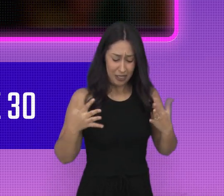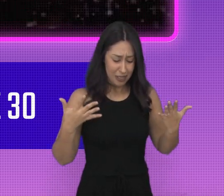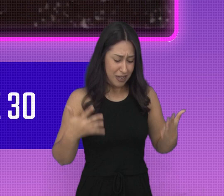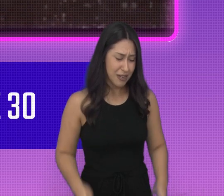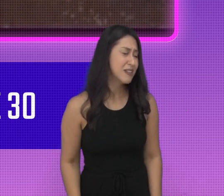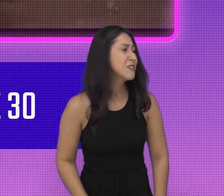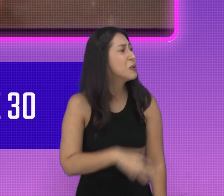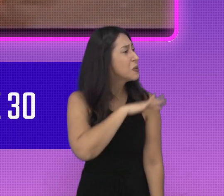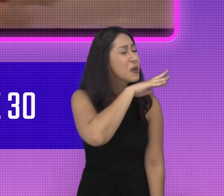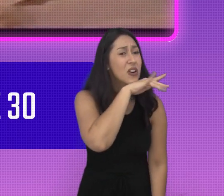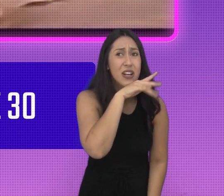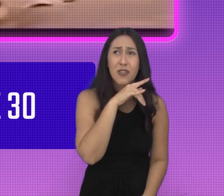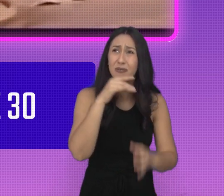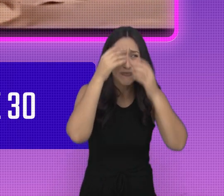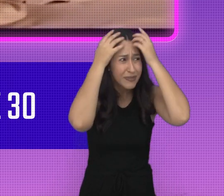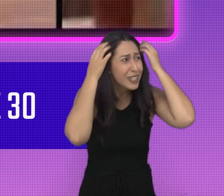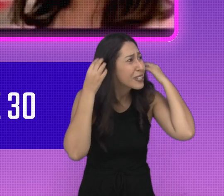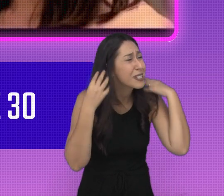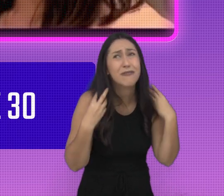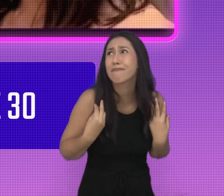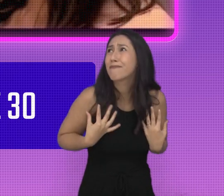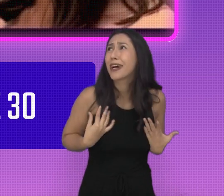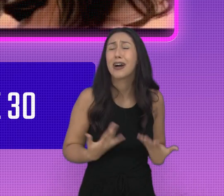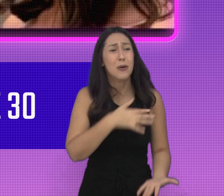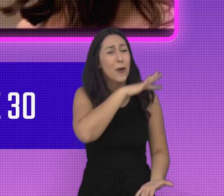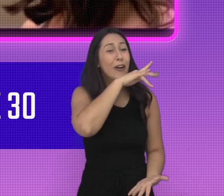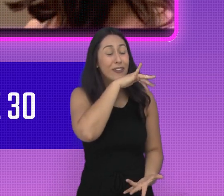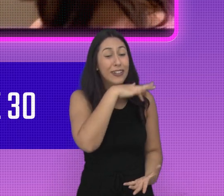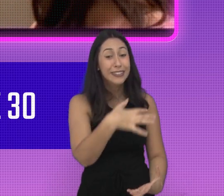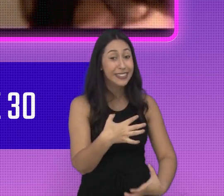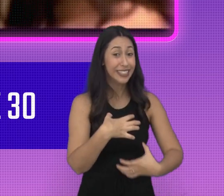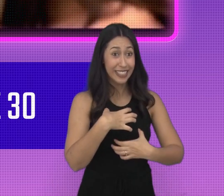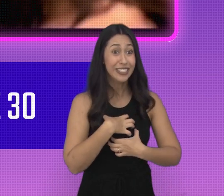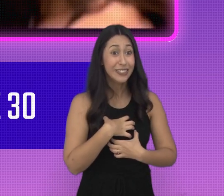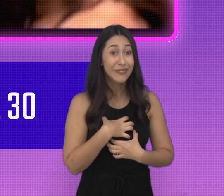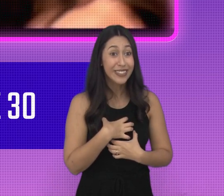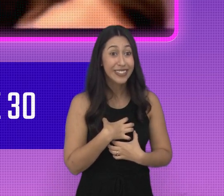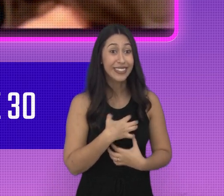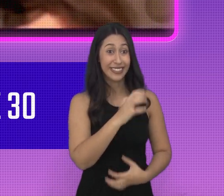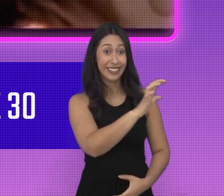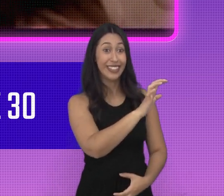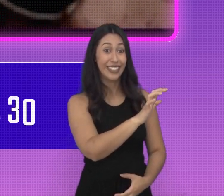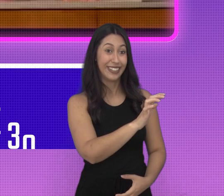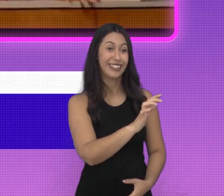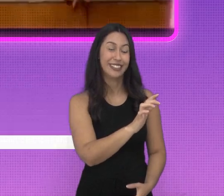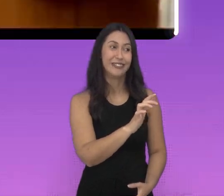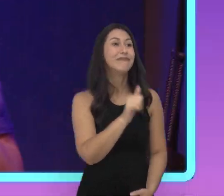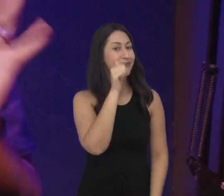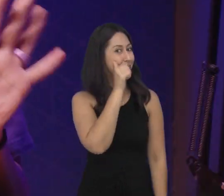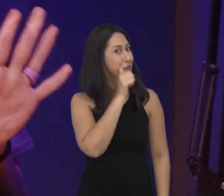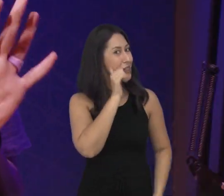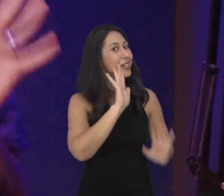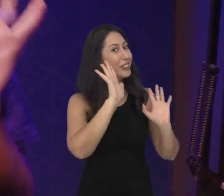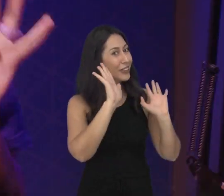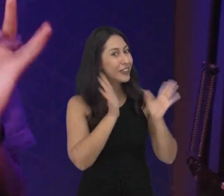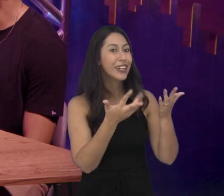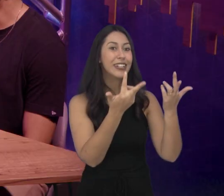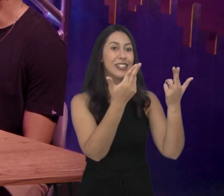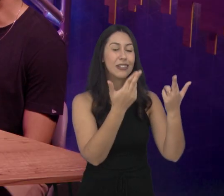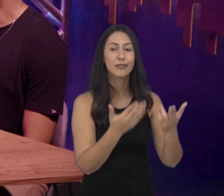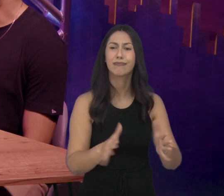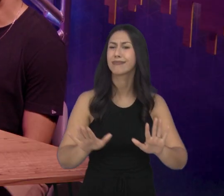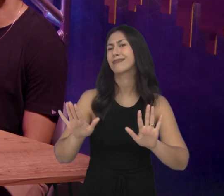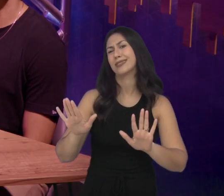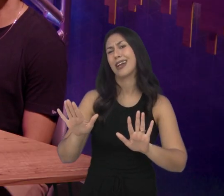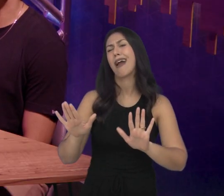Você coloca uma roupa e você fala, nossa, essa roupa tá horrível. O cabelo tá horrível. E é esse sentimento que a Jenna tá vivendo naquele momento. E eu acho que toda menina já